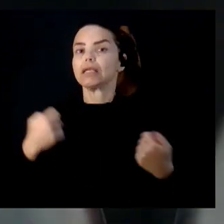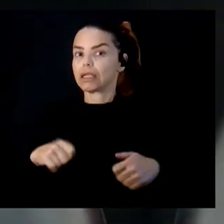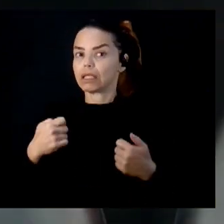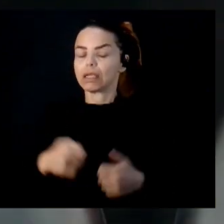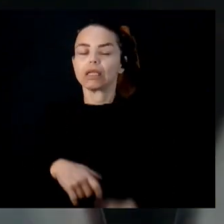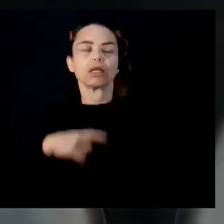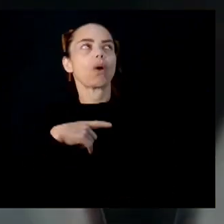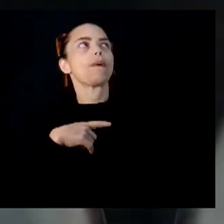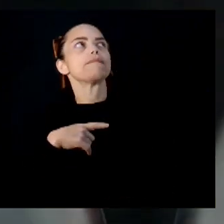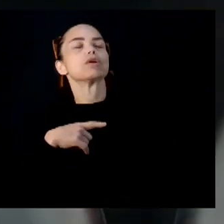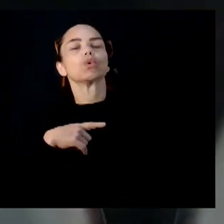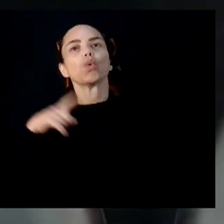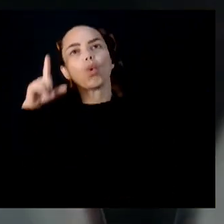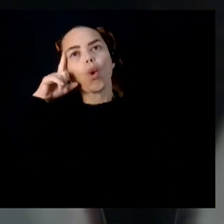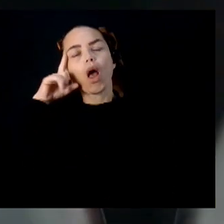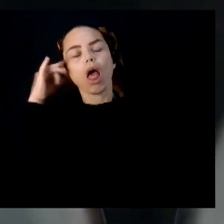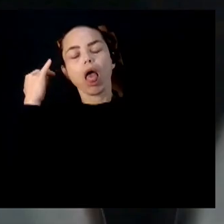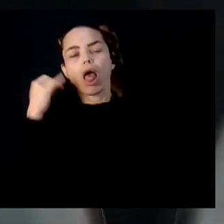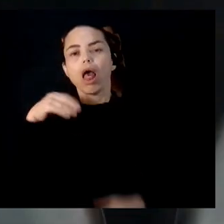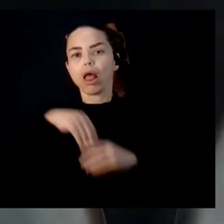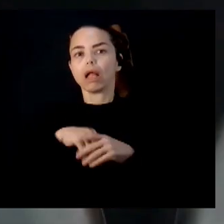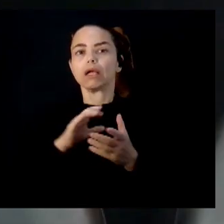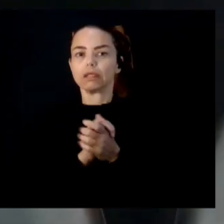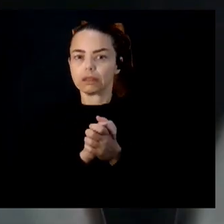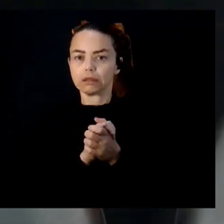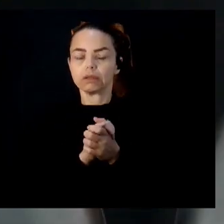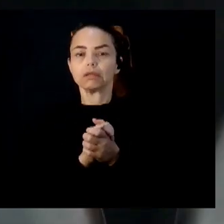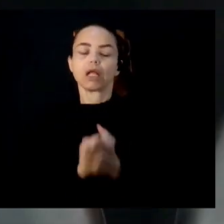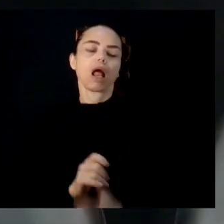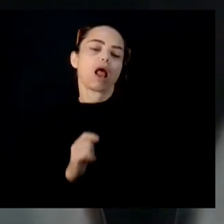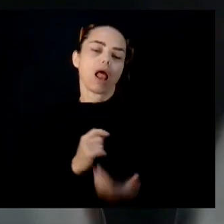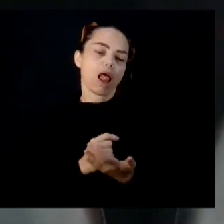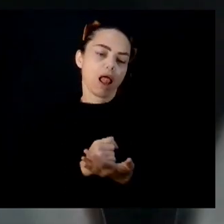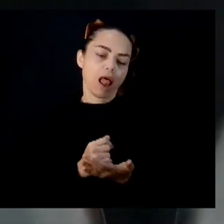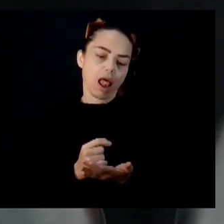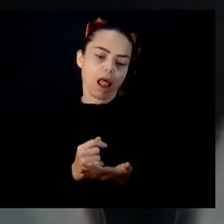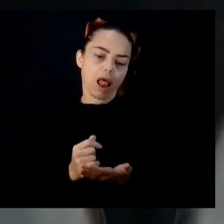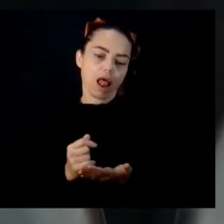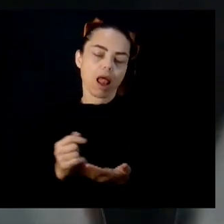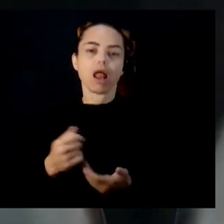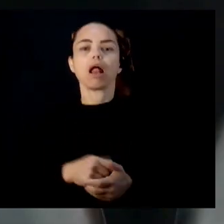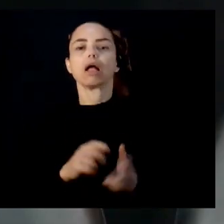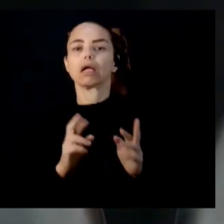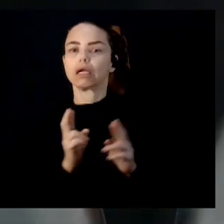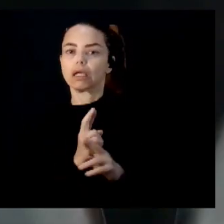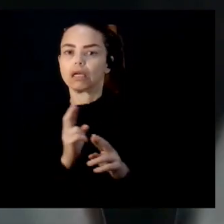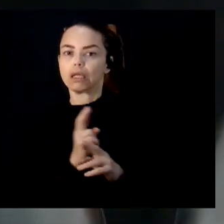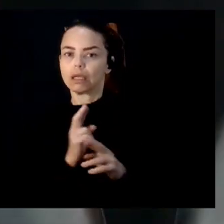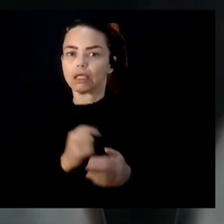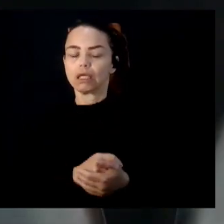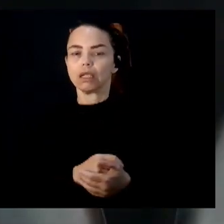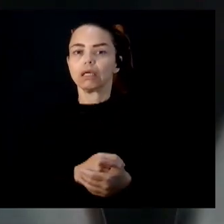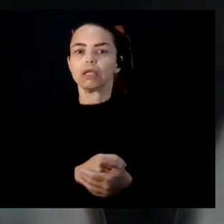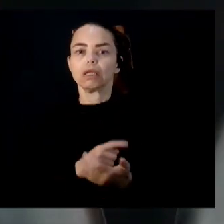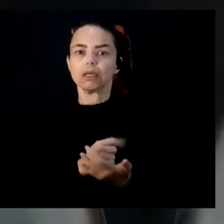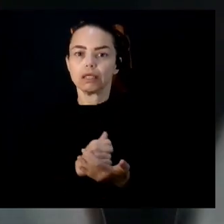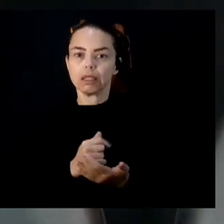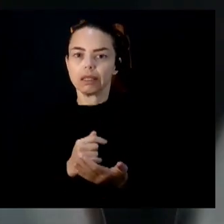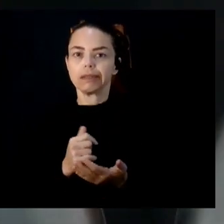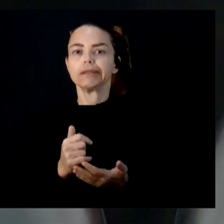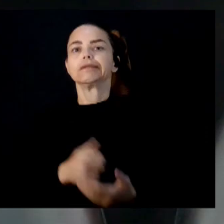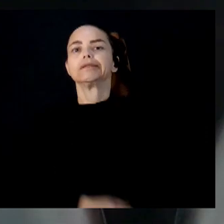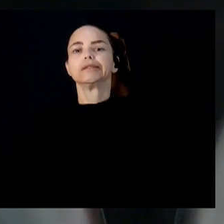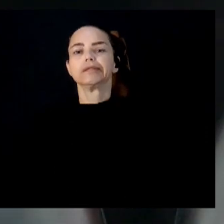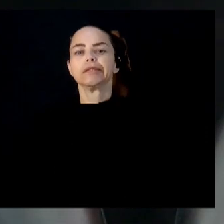E dentro de um casamento longevo, por exemplo, todas as relações a longo prazo, elas exigem